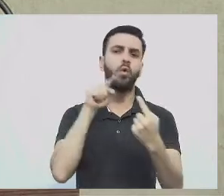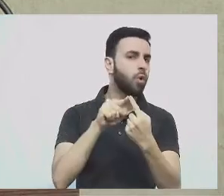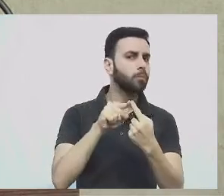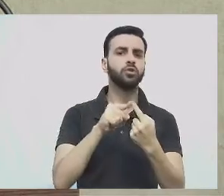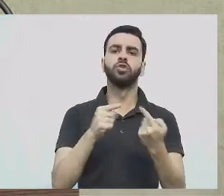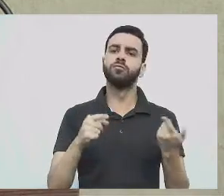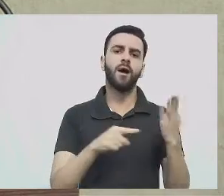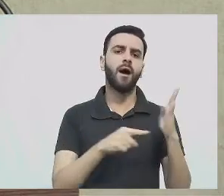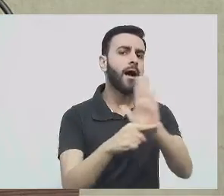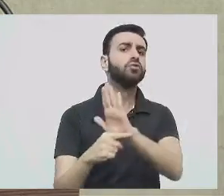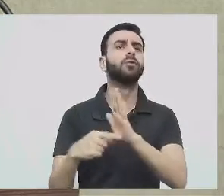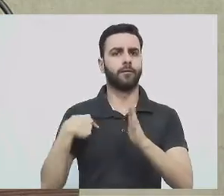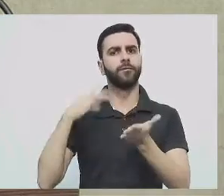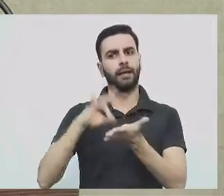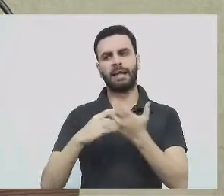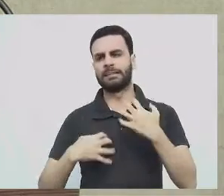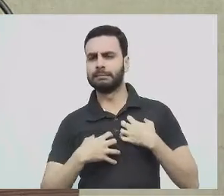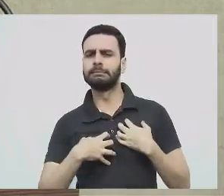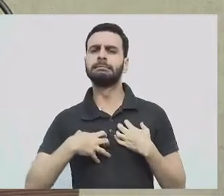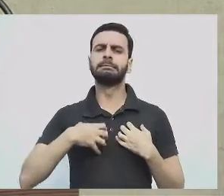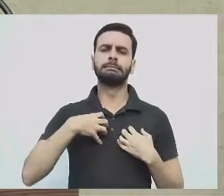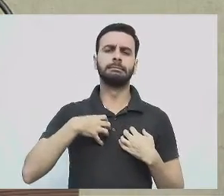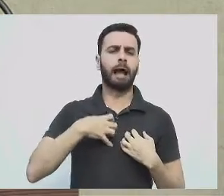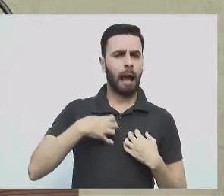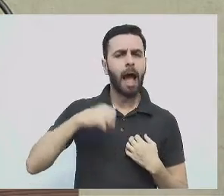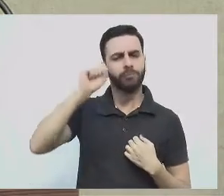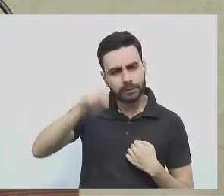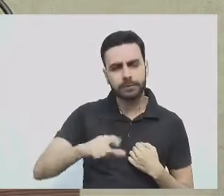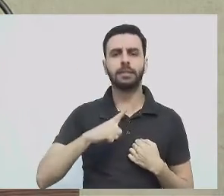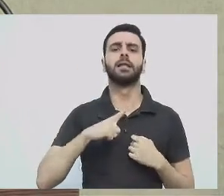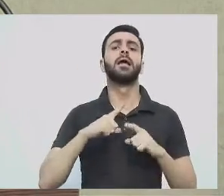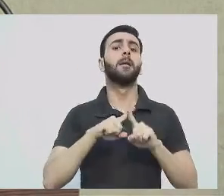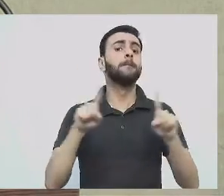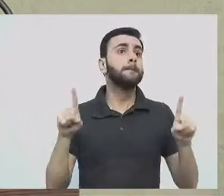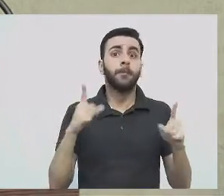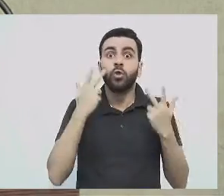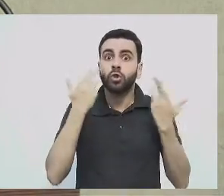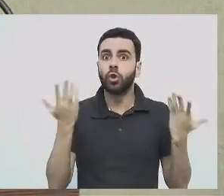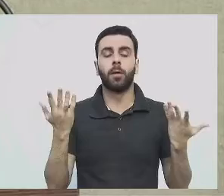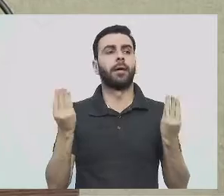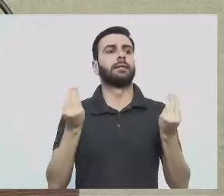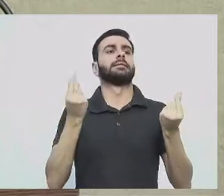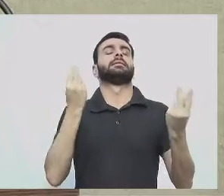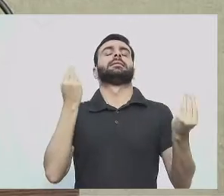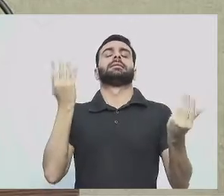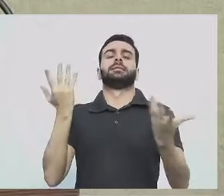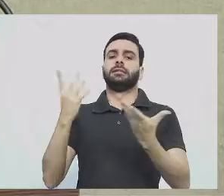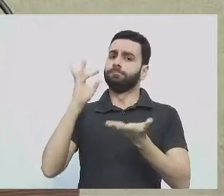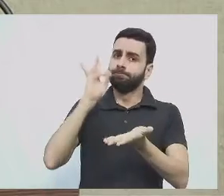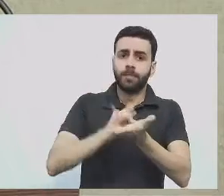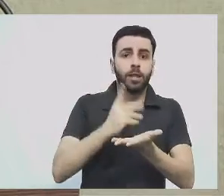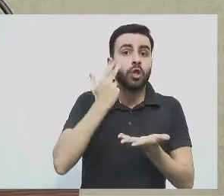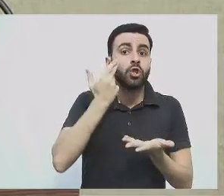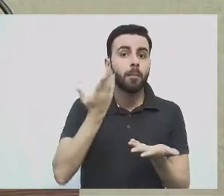quem. A gente passa raiva em alguns momentos, mas faz parte do sistema. A gente depara com esse tipo de gente, faz